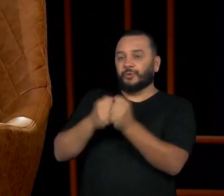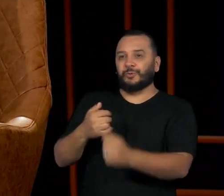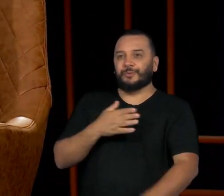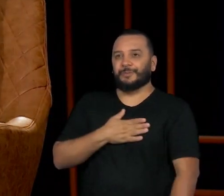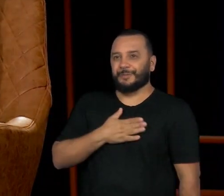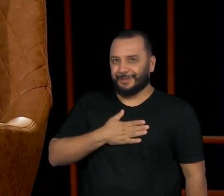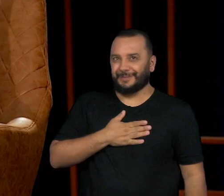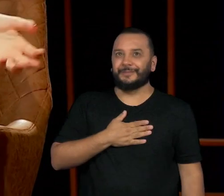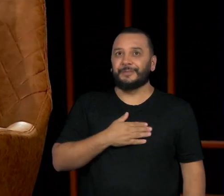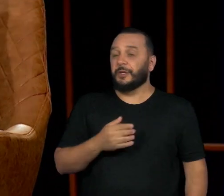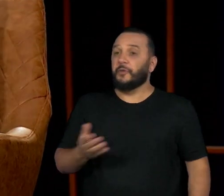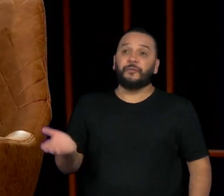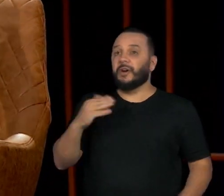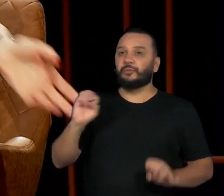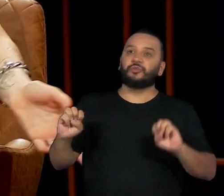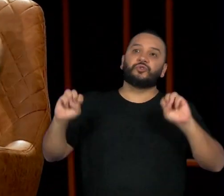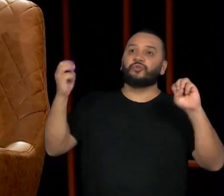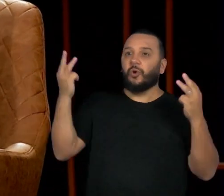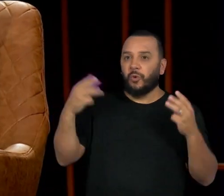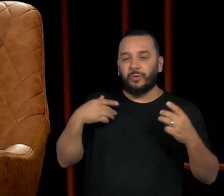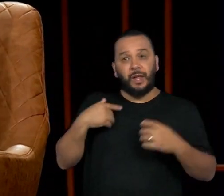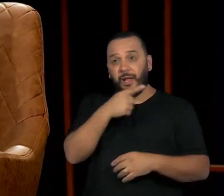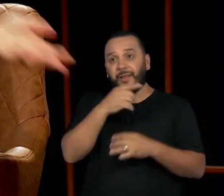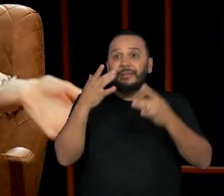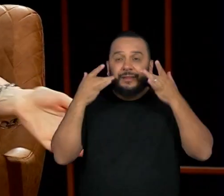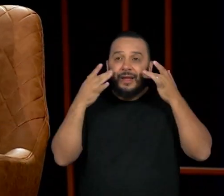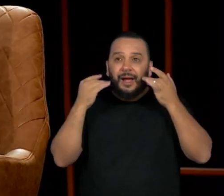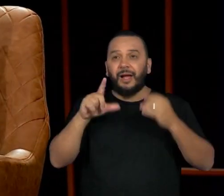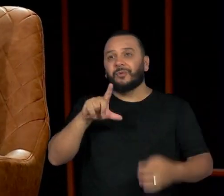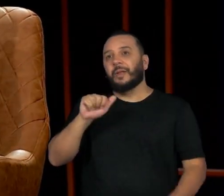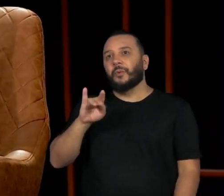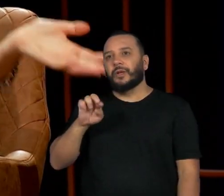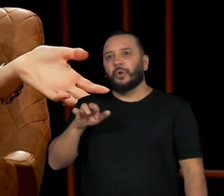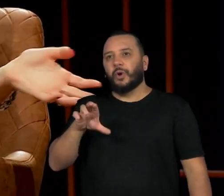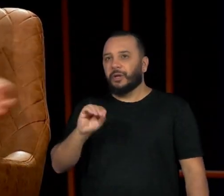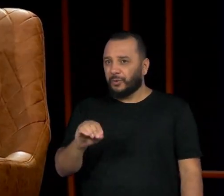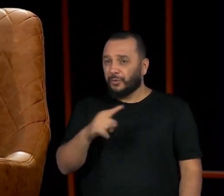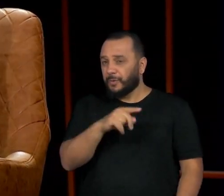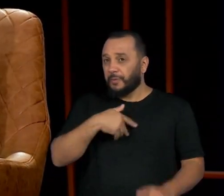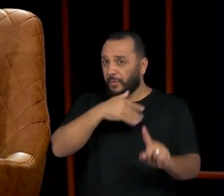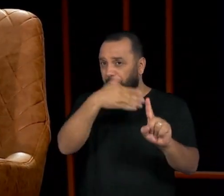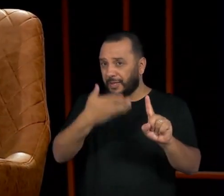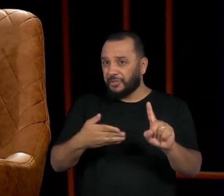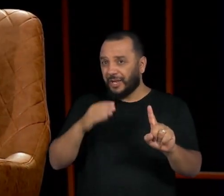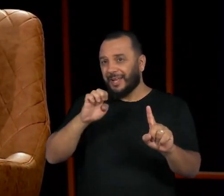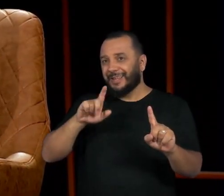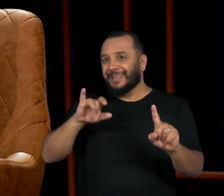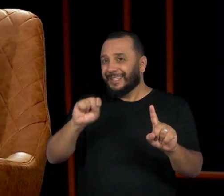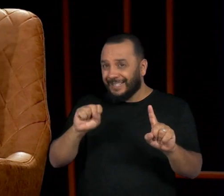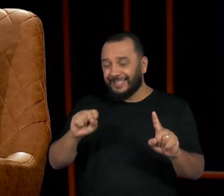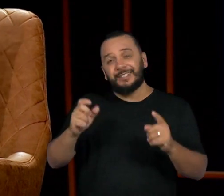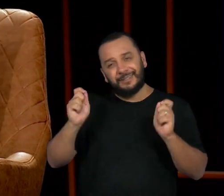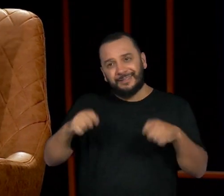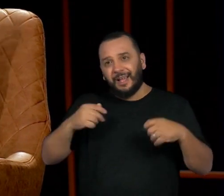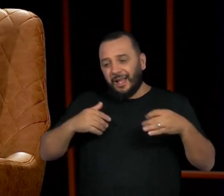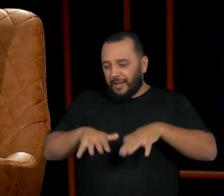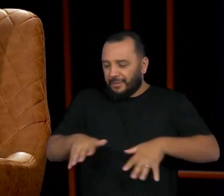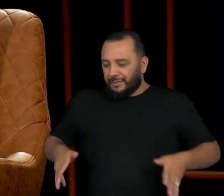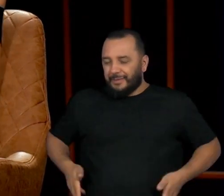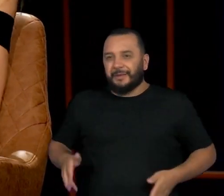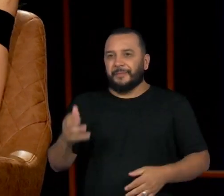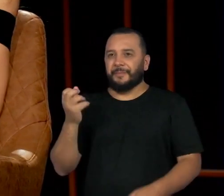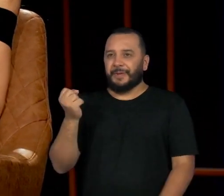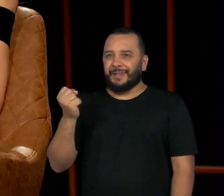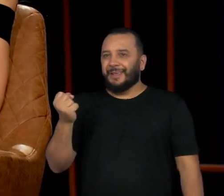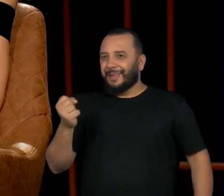um show no Teatro Laboratório, vamos homenagear a Elis Regina, vamos se inspirar no Falso Brilhante, que eu nunca tinha visto, e Rafa já tinha